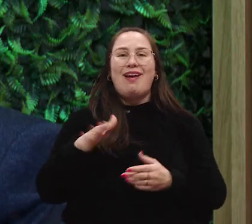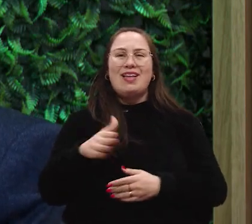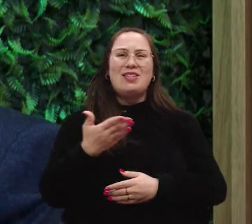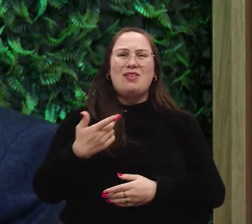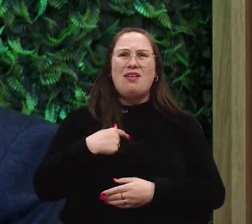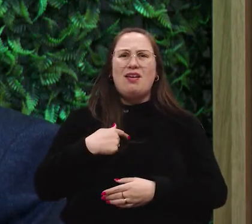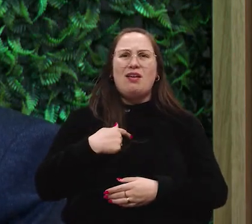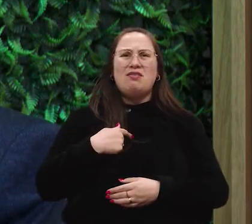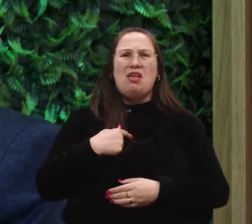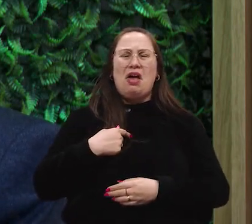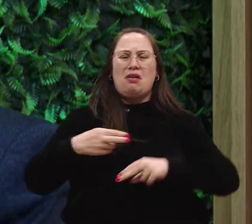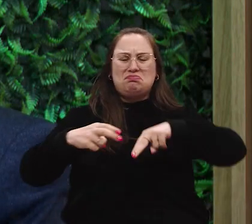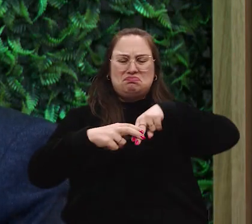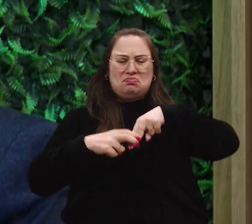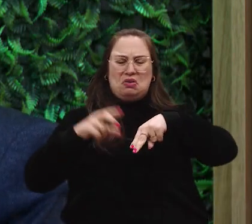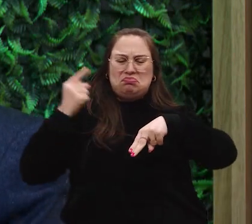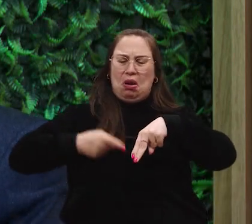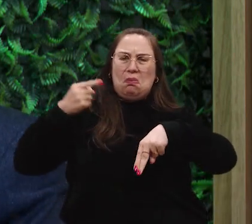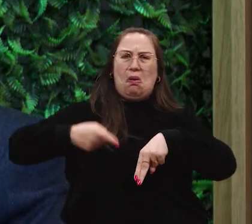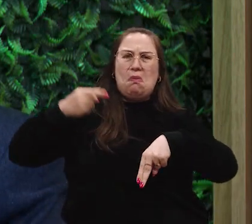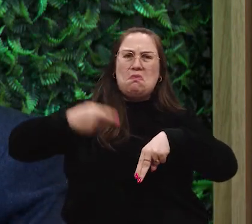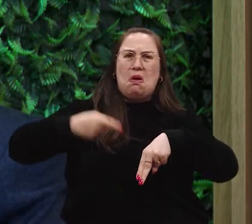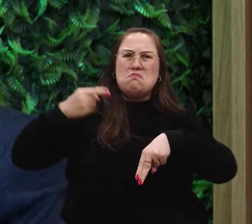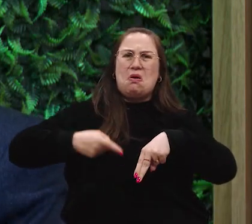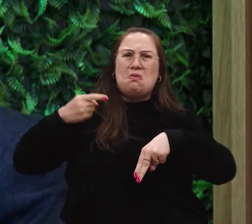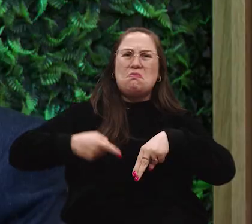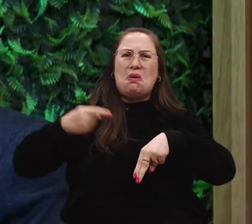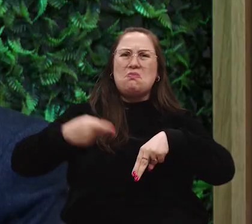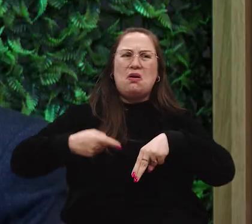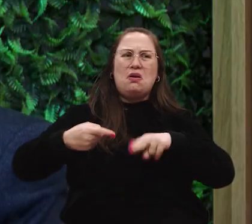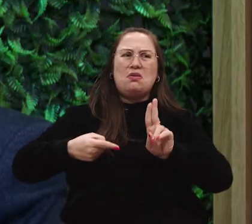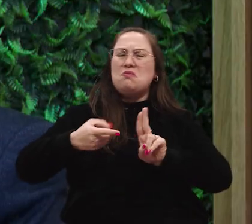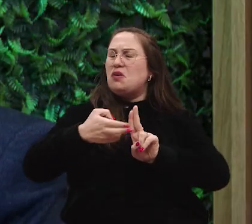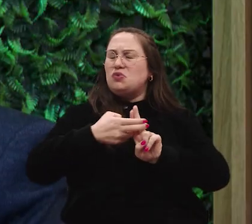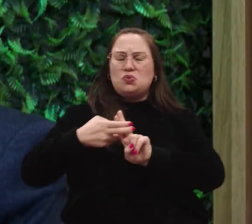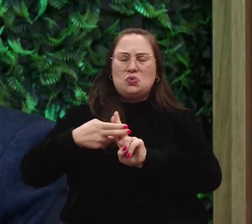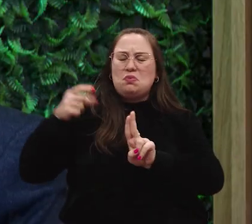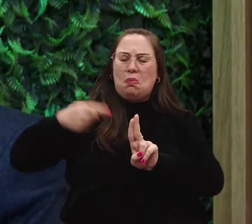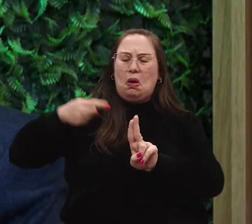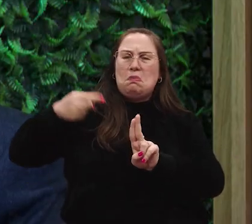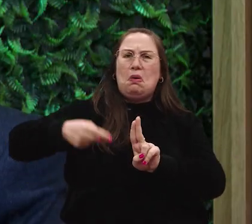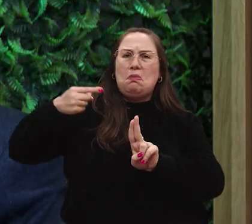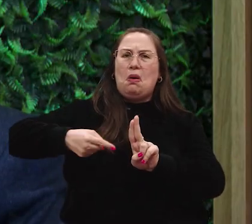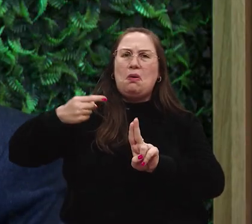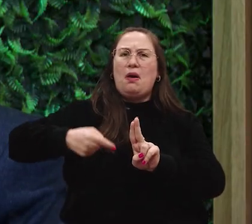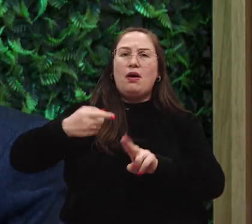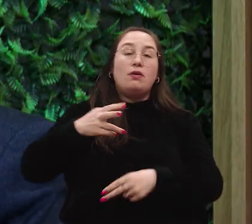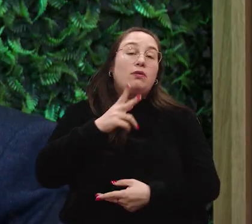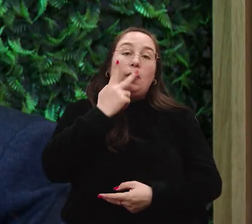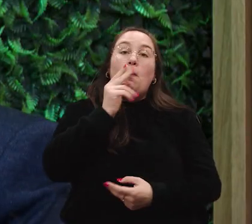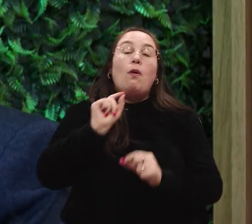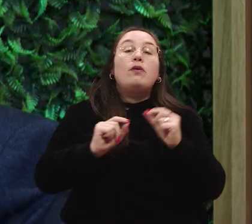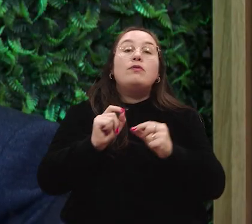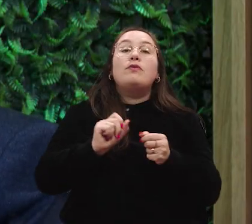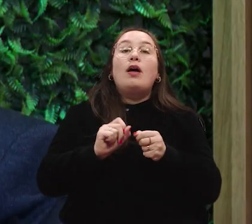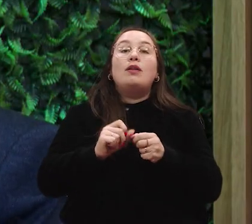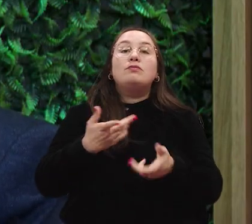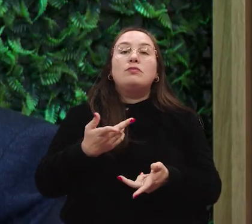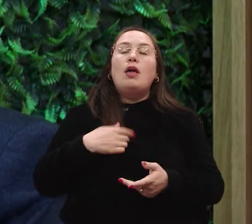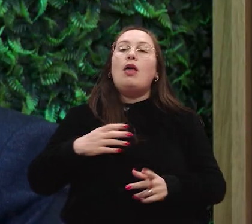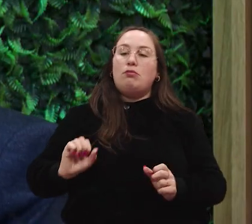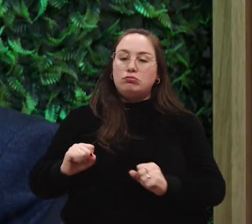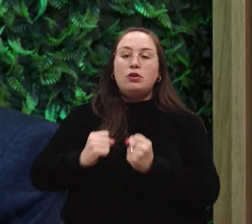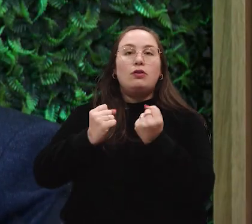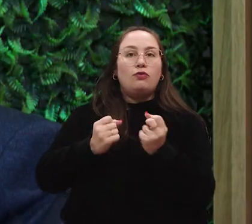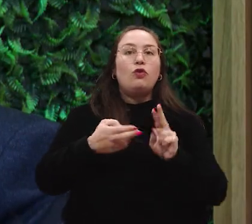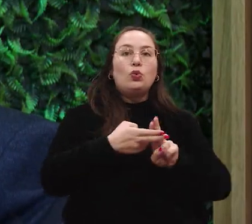eles falam, dão um pau no SUS. Gente, o SUS foi um grande avanço da Constituição. Às vezes o SUS não é tão ruim como dizem, tá? E eu defendo